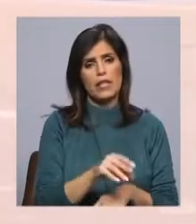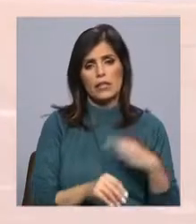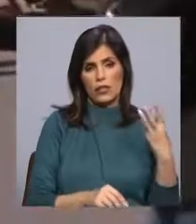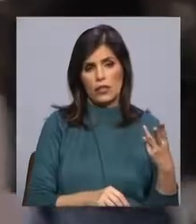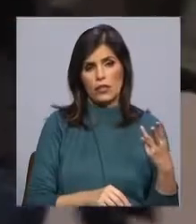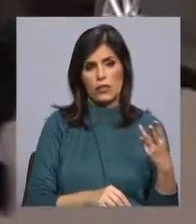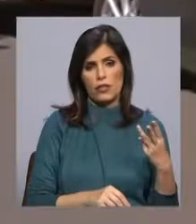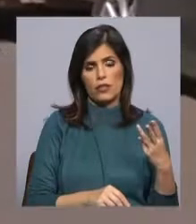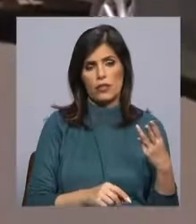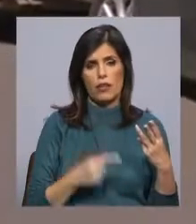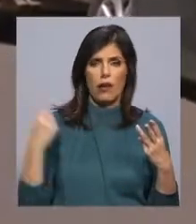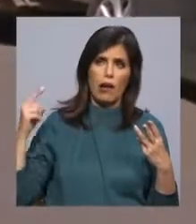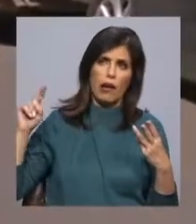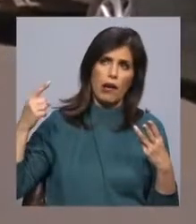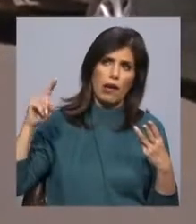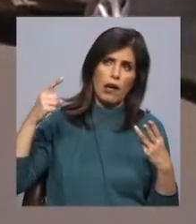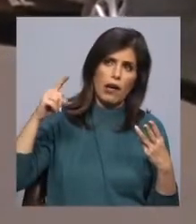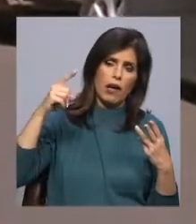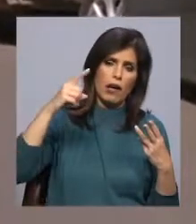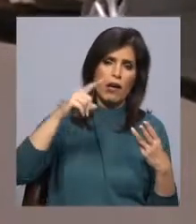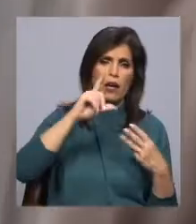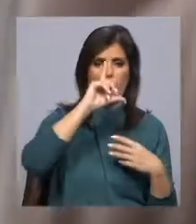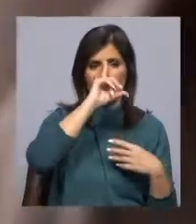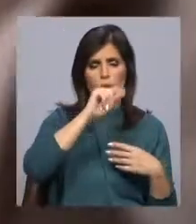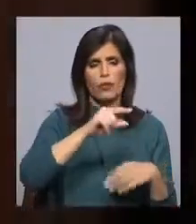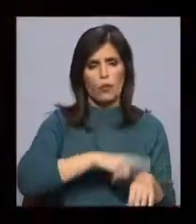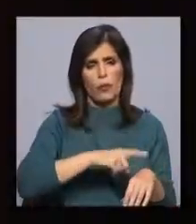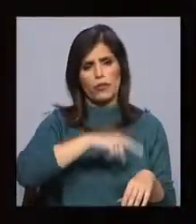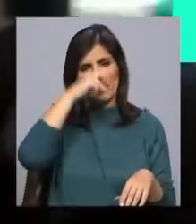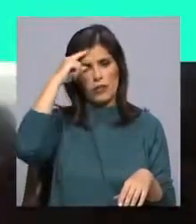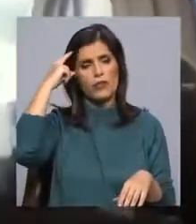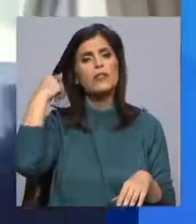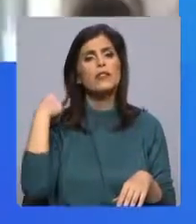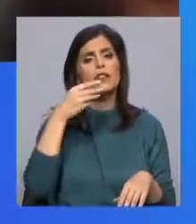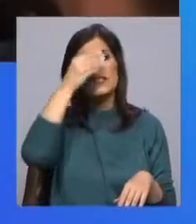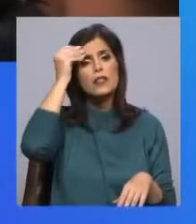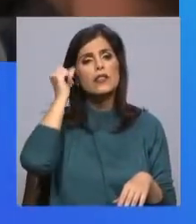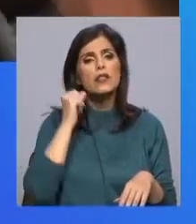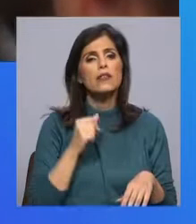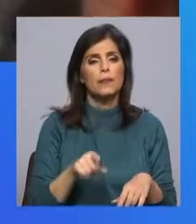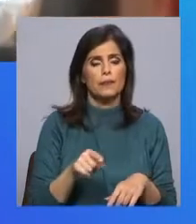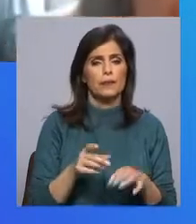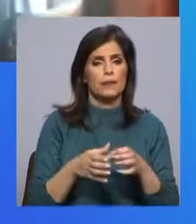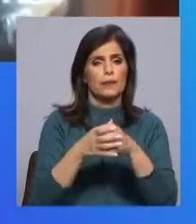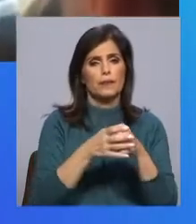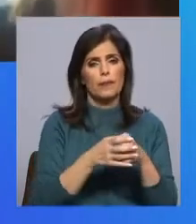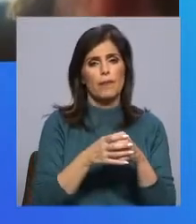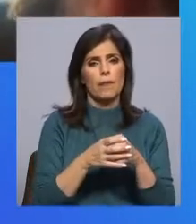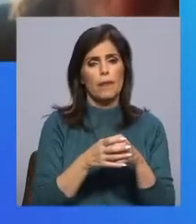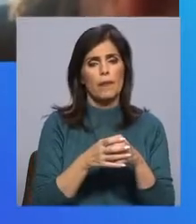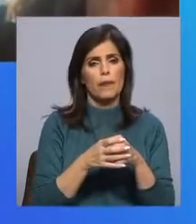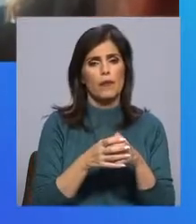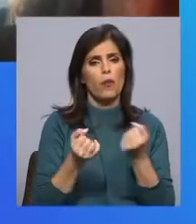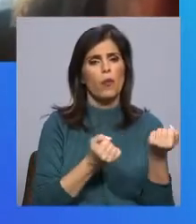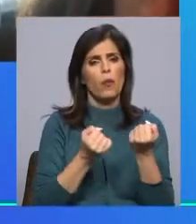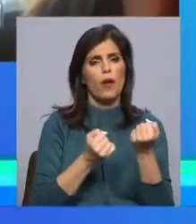uma viagem longa com momentos difíceis de esquecer isso me motiva a fazer um carro a pouco vai